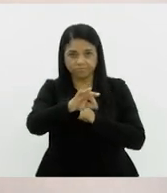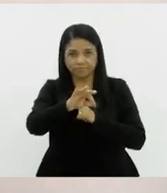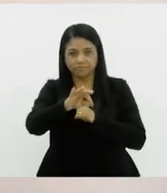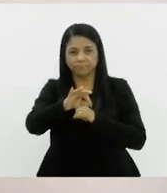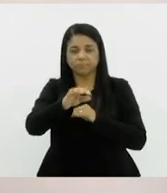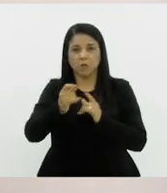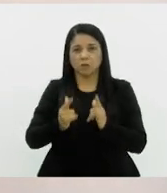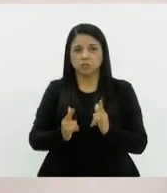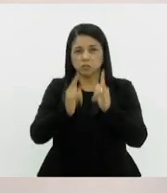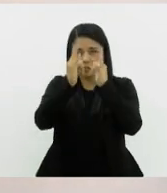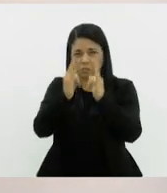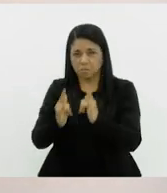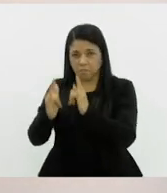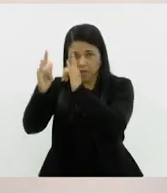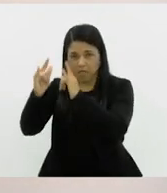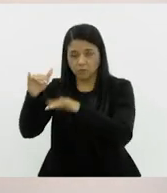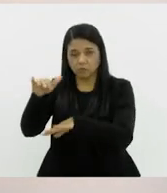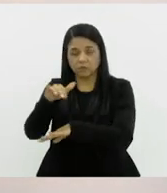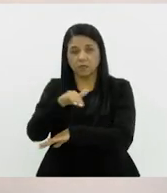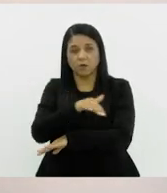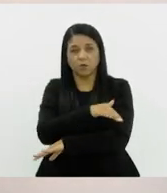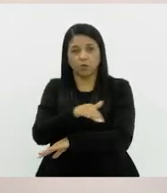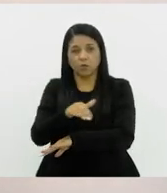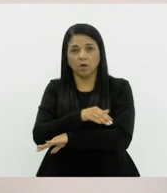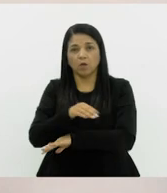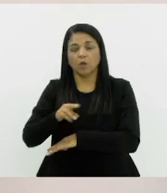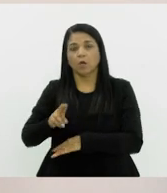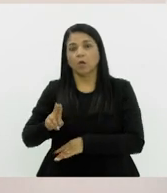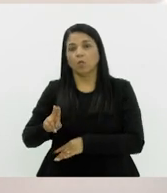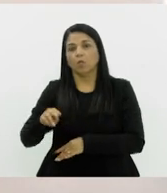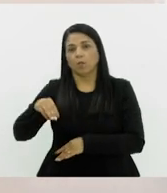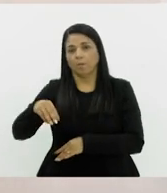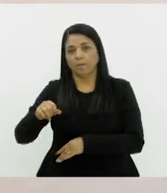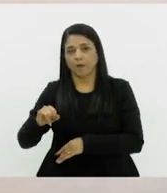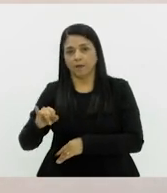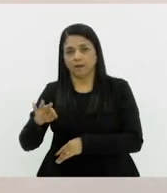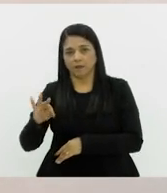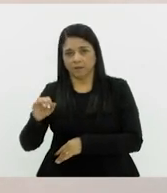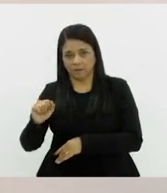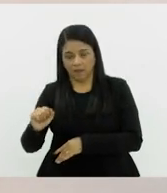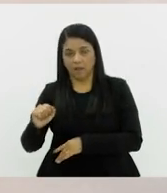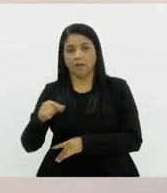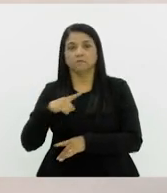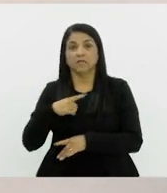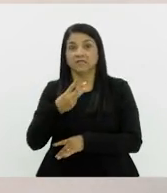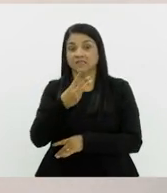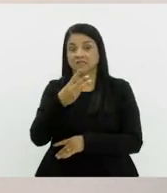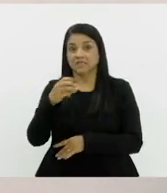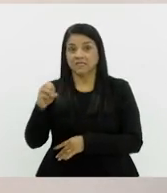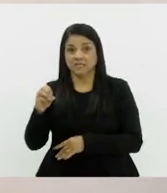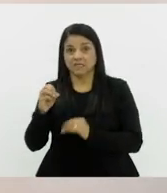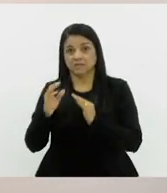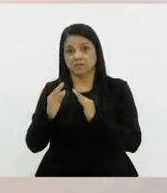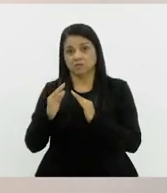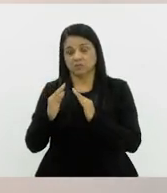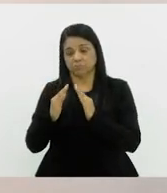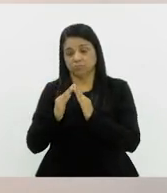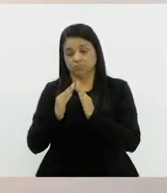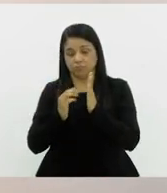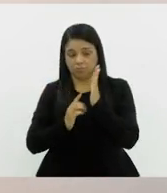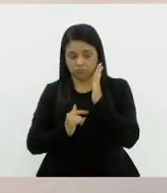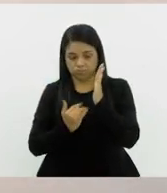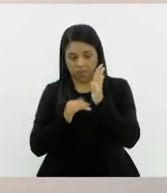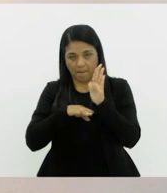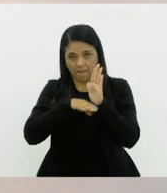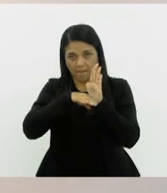alguns prédios que tem ali na rua Maitá, a gente vai ter, cada prédio daquele grandão tem 300 unidades habitacionais. Então, esse negócio já dá um